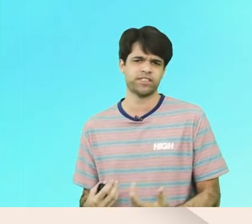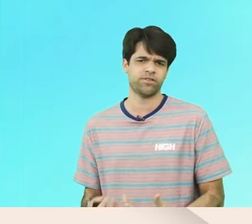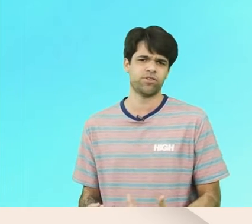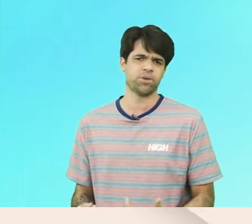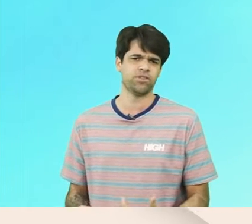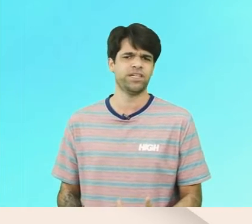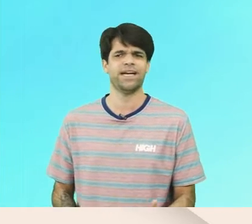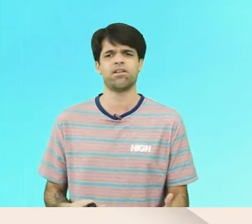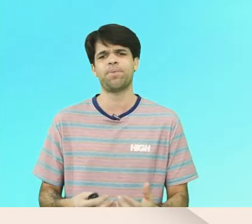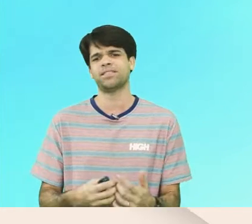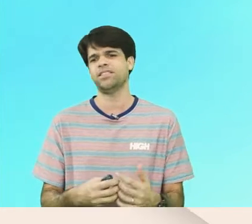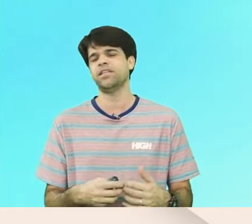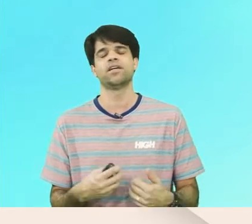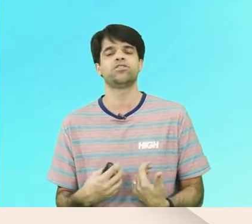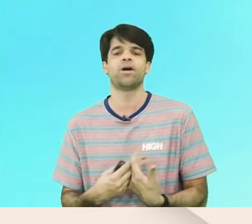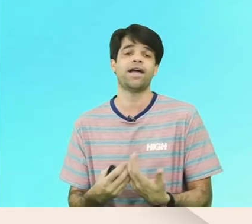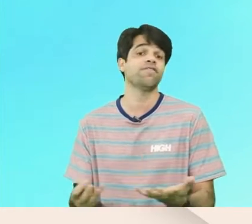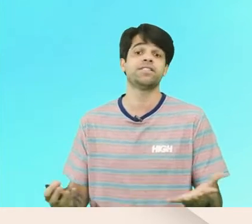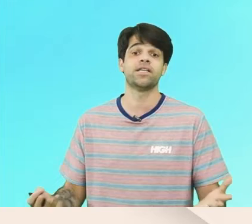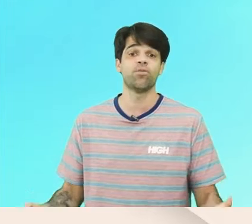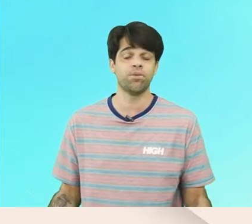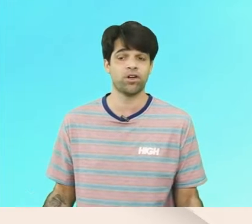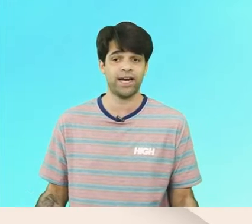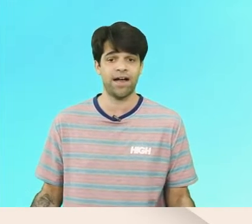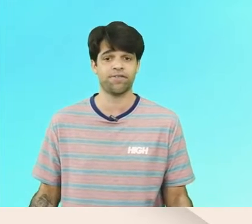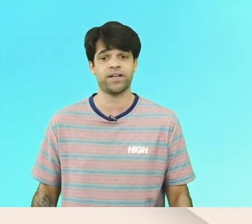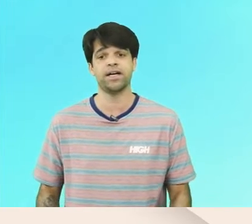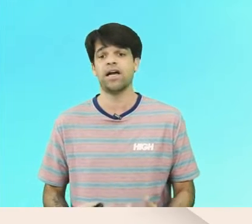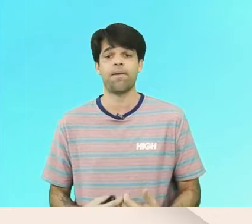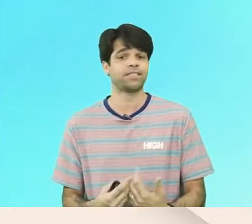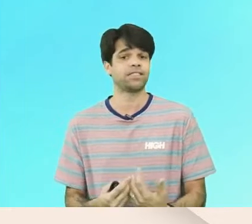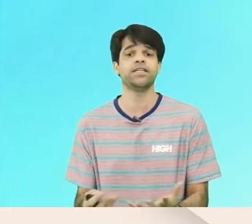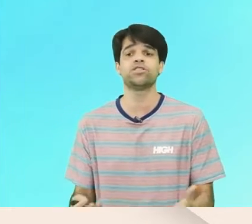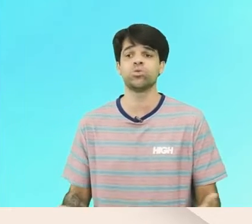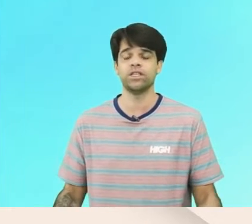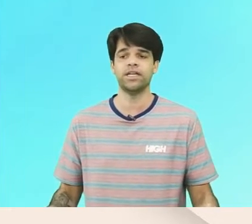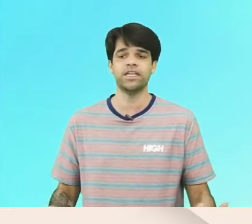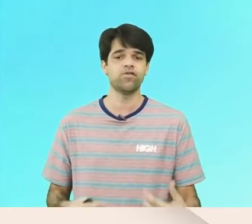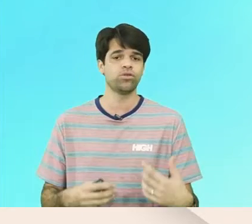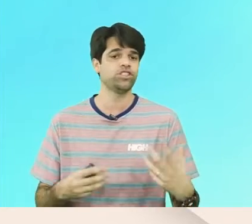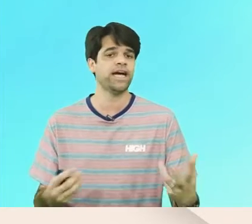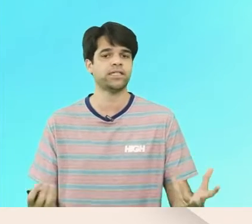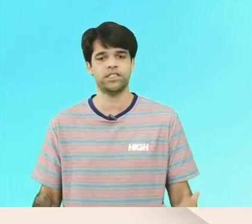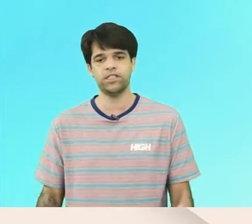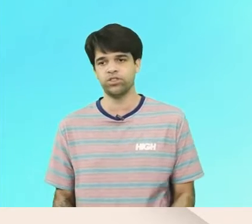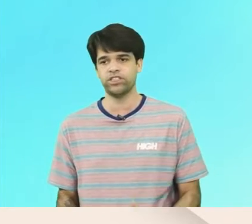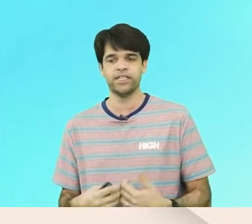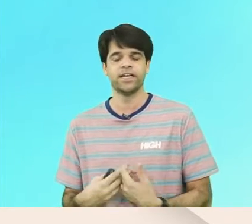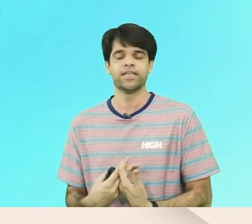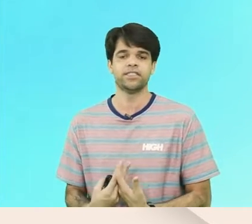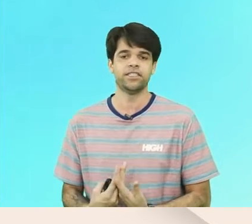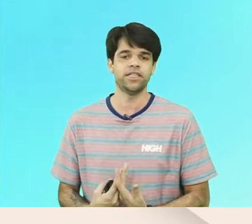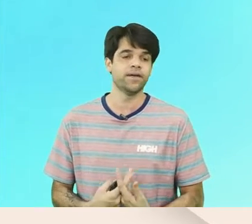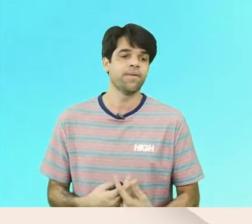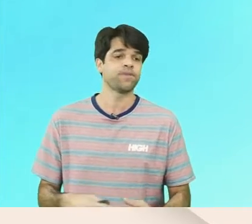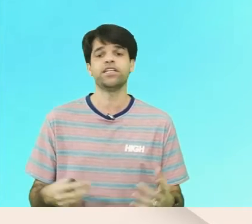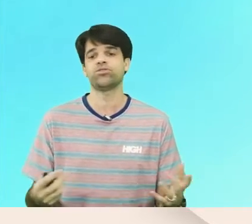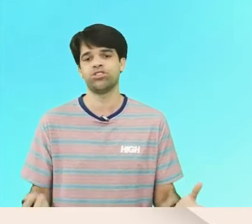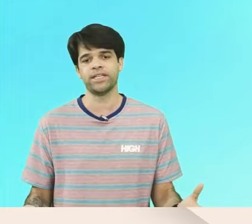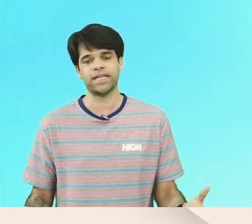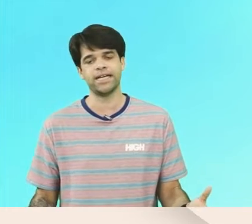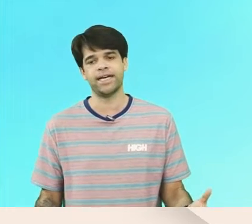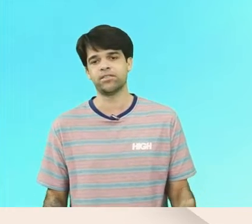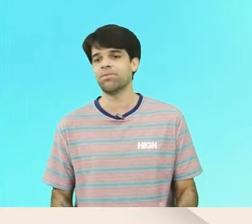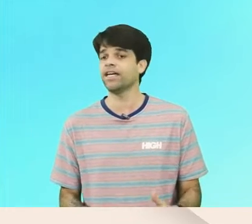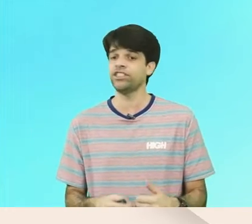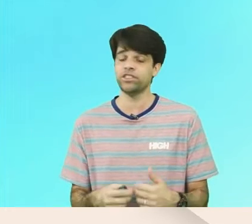a justificativa de um projeto é a partir de uma revisão bibliográfica, a partir da leitura de livros, de artigos, de